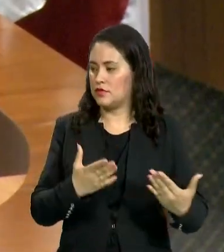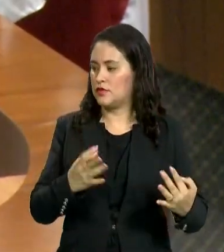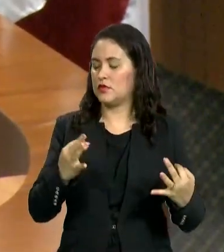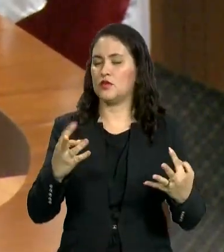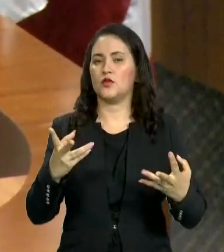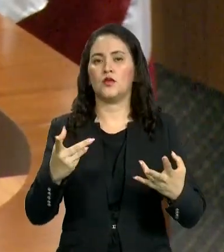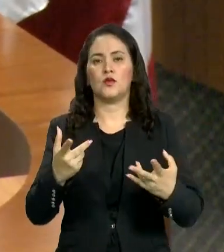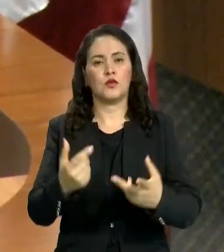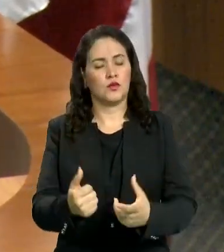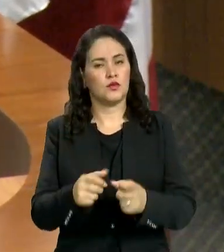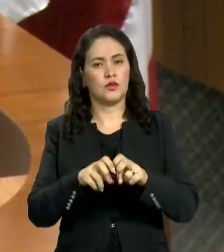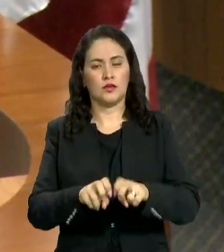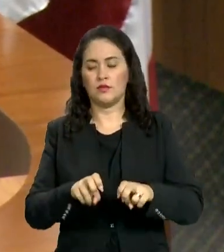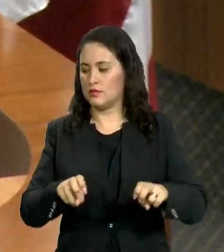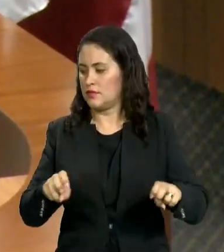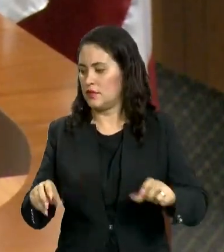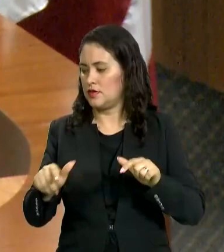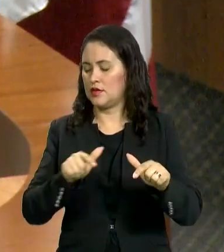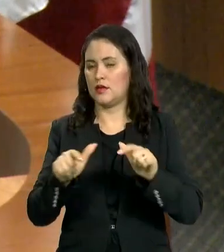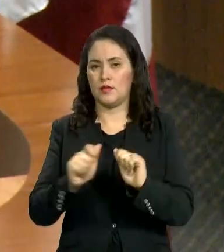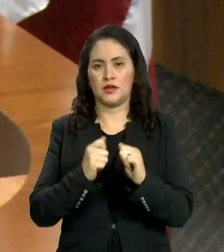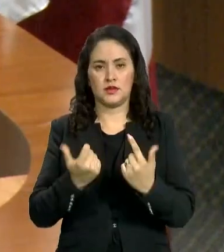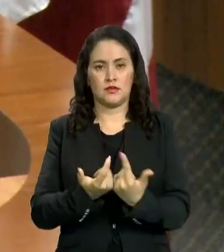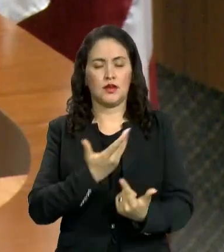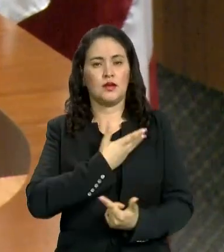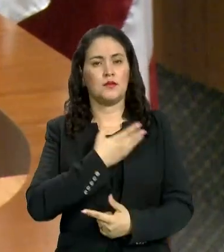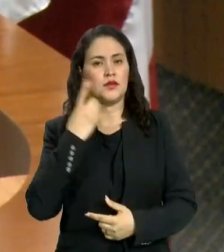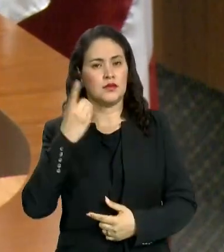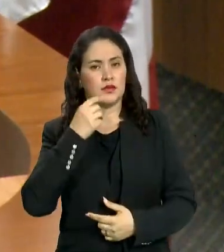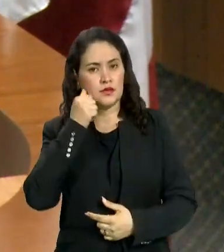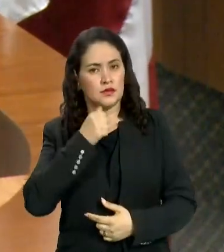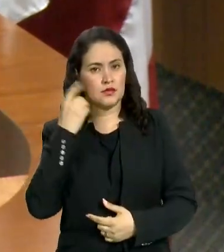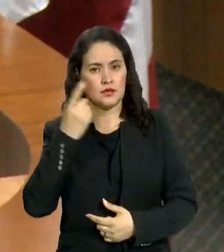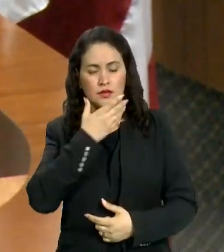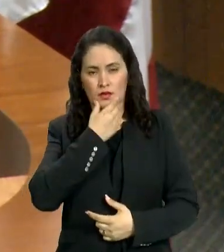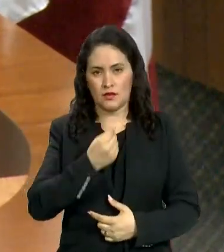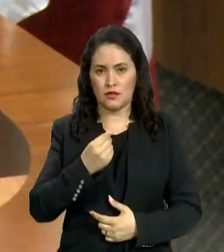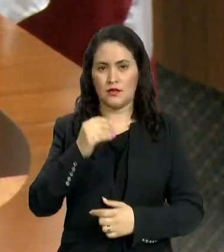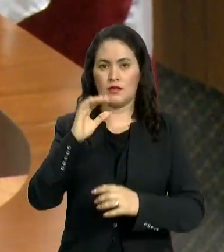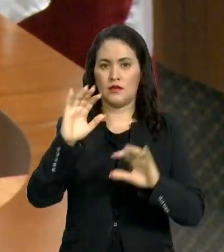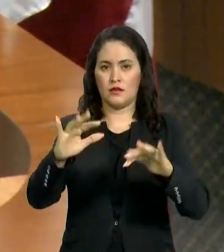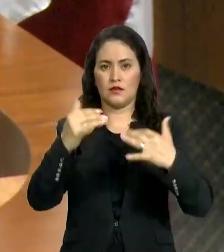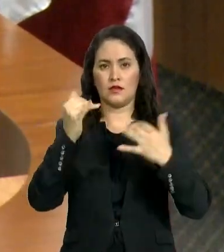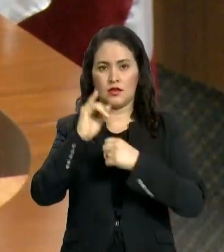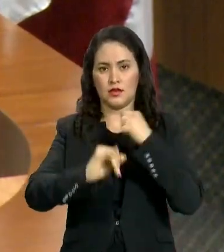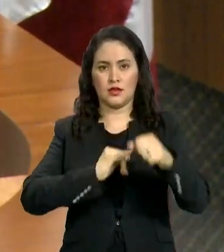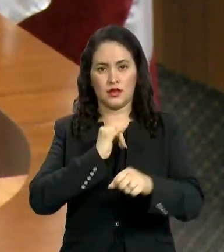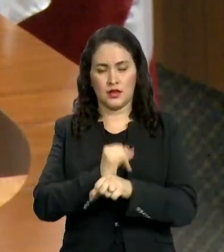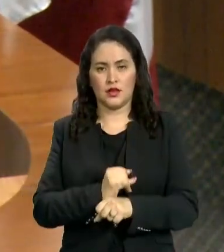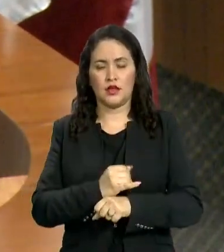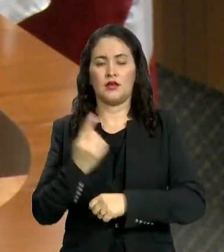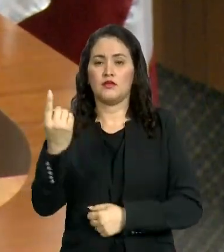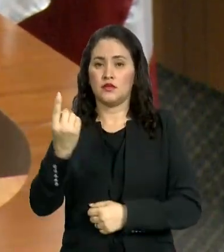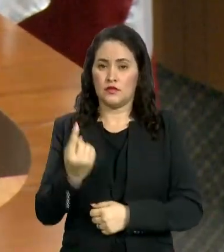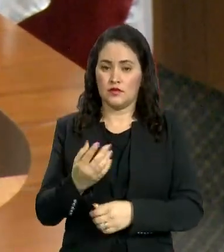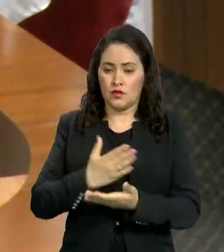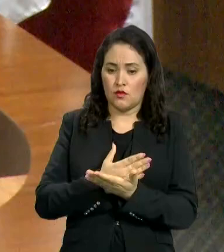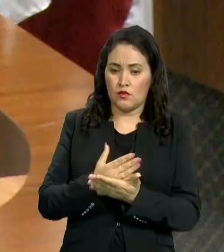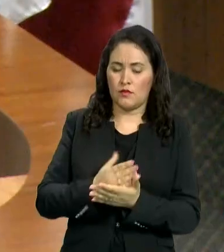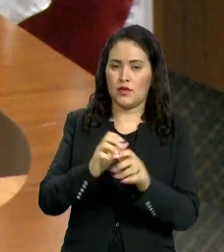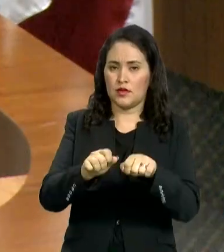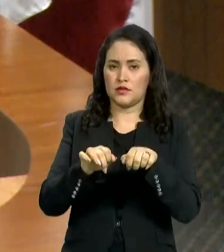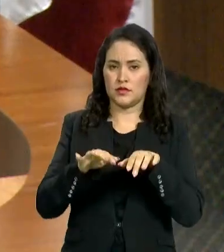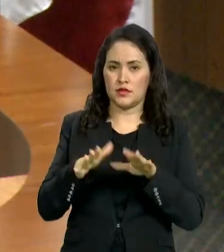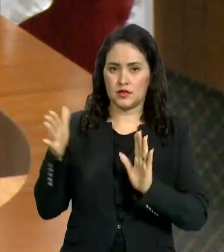casa colegas deputados deputadas internautas estamos aqui iniciando a sessão do pequeno